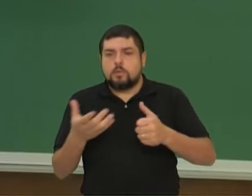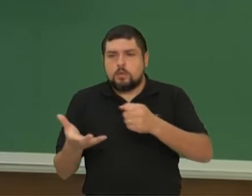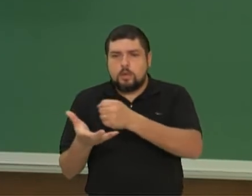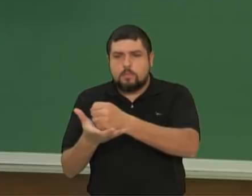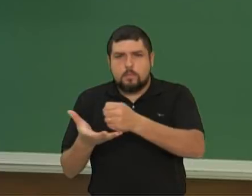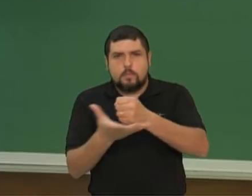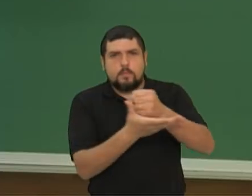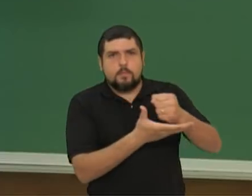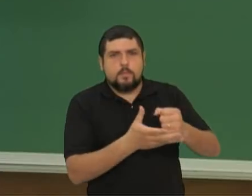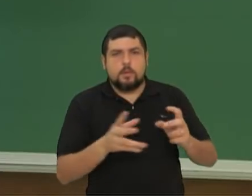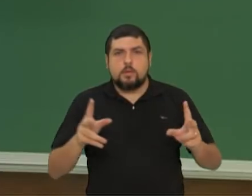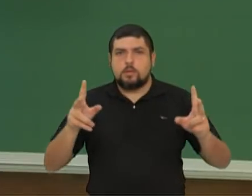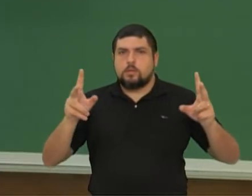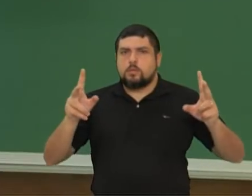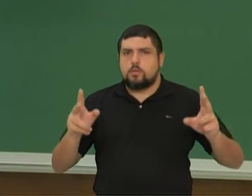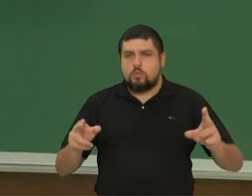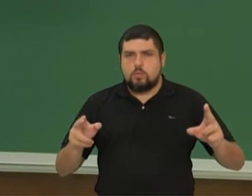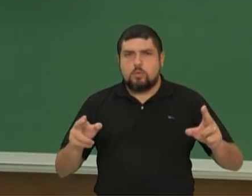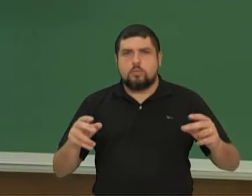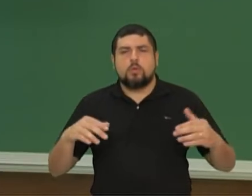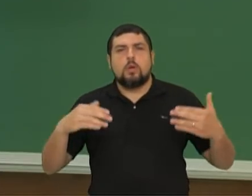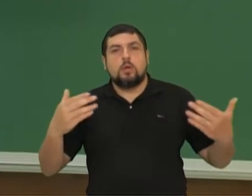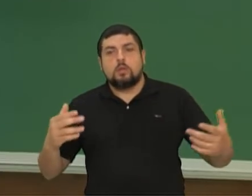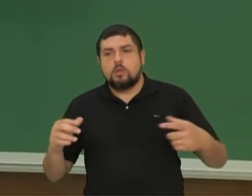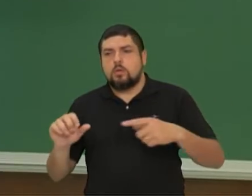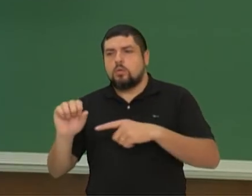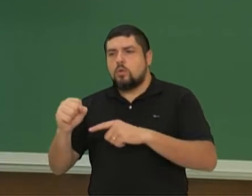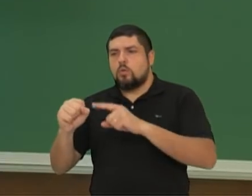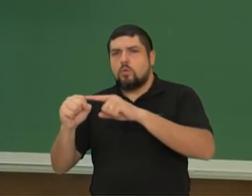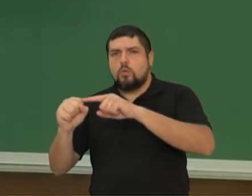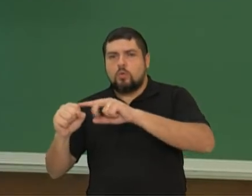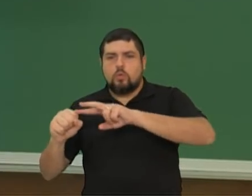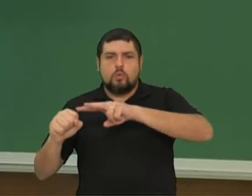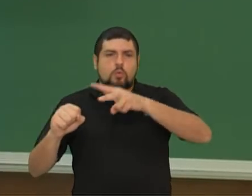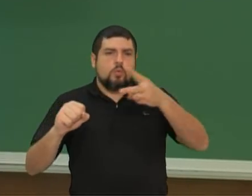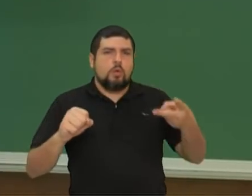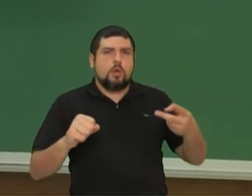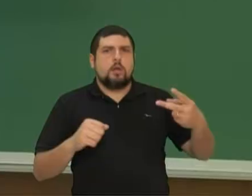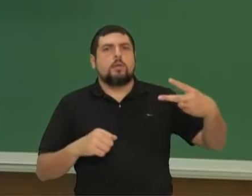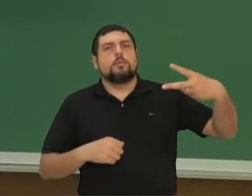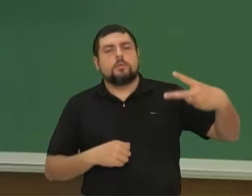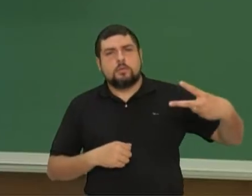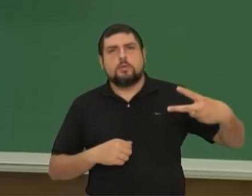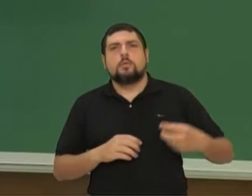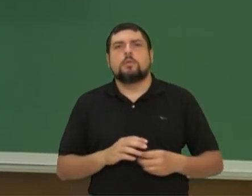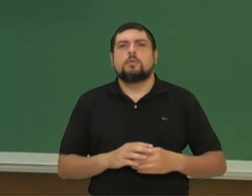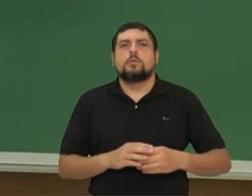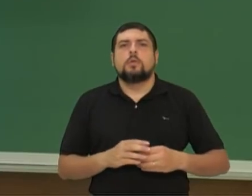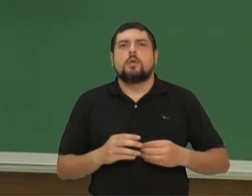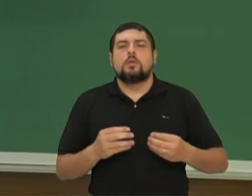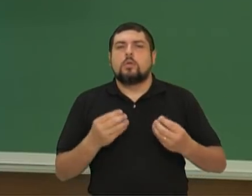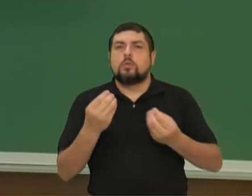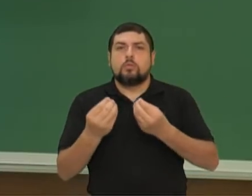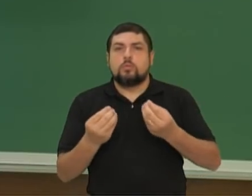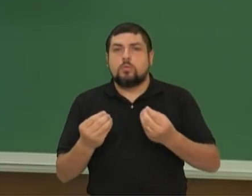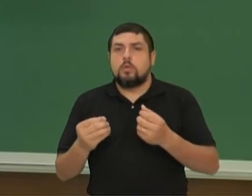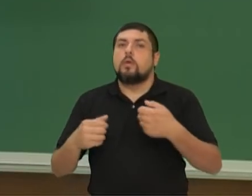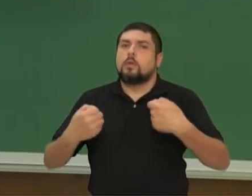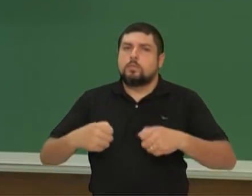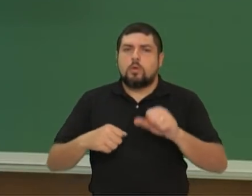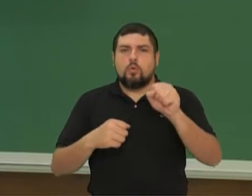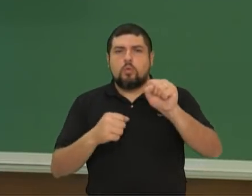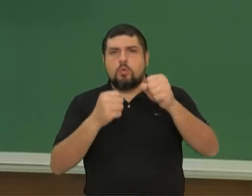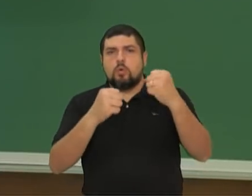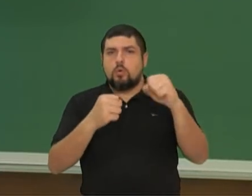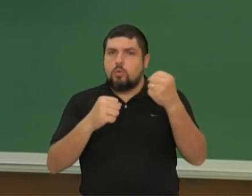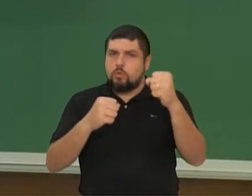para igualar a base, tem que sair do 8 e chegar no 2. A única forma de fazer isso, né, gente, é decompondo. Então, você